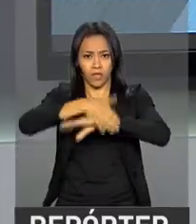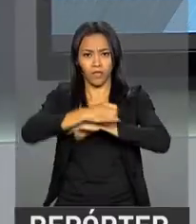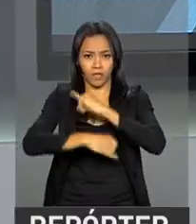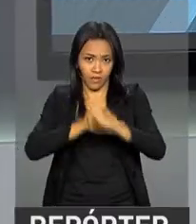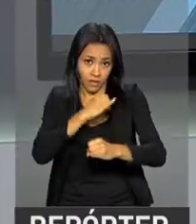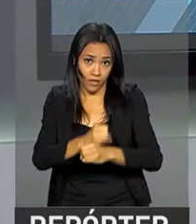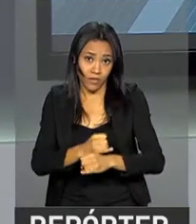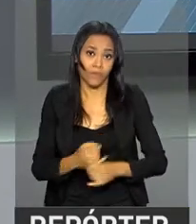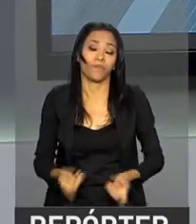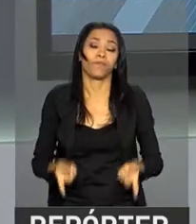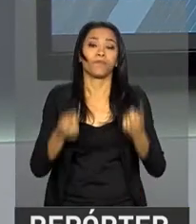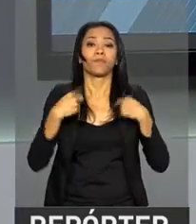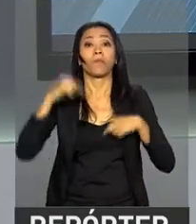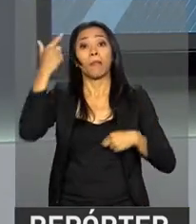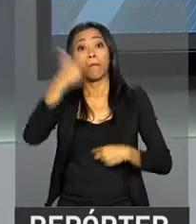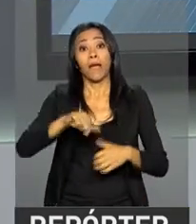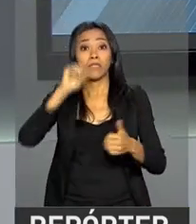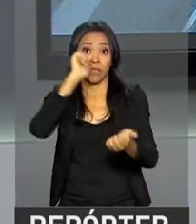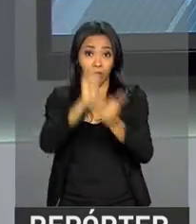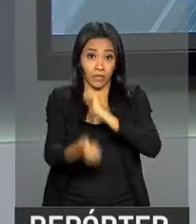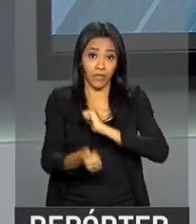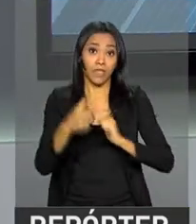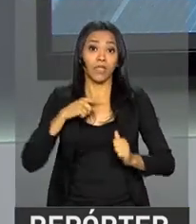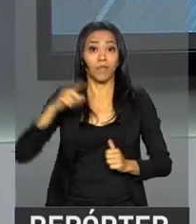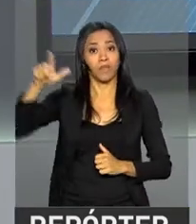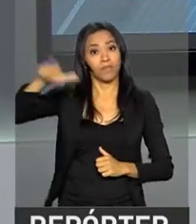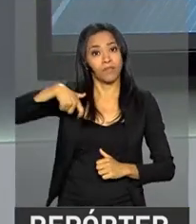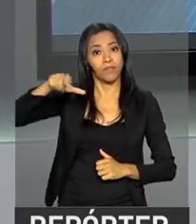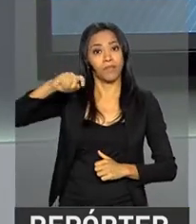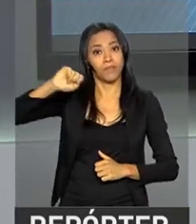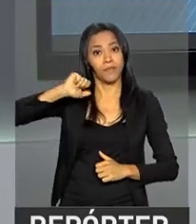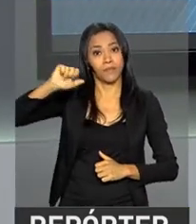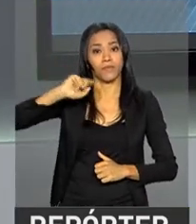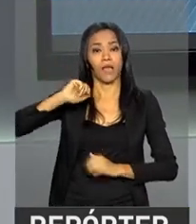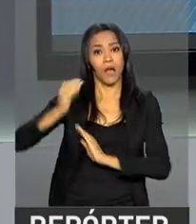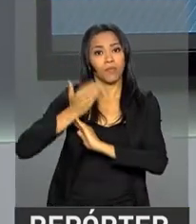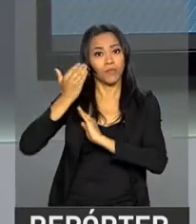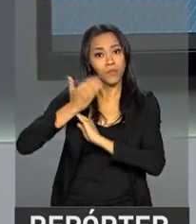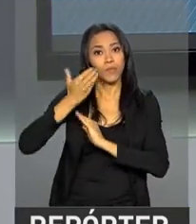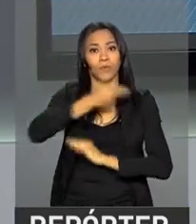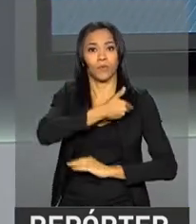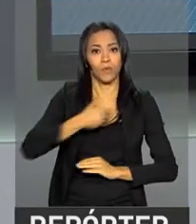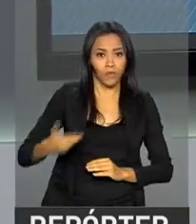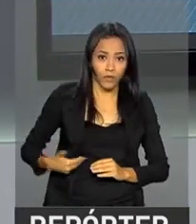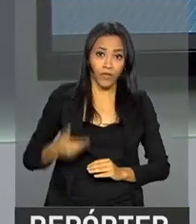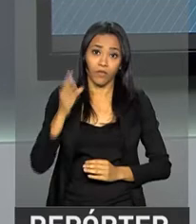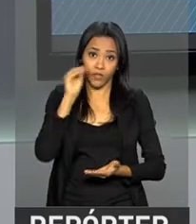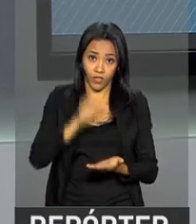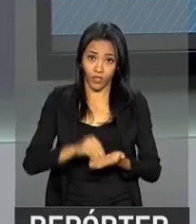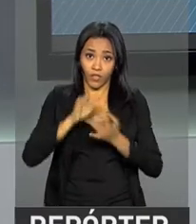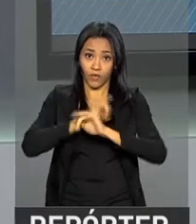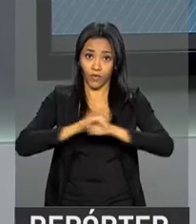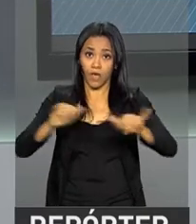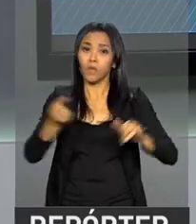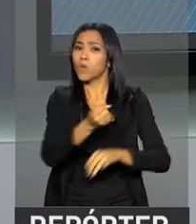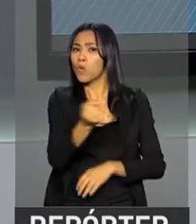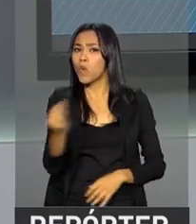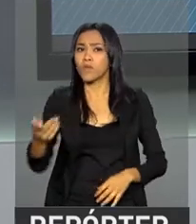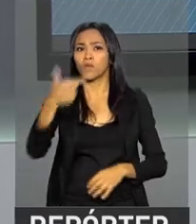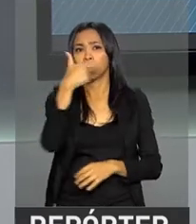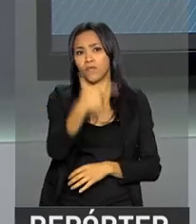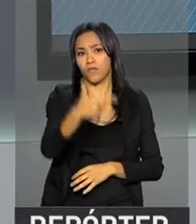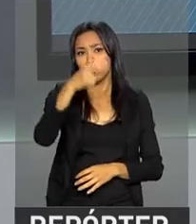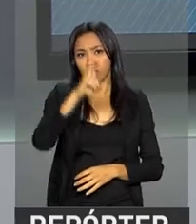mas atletas atendidos com bolsa pódio a decisão publicada hoje no diário oficial da união contempla 25 atletas de modalidades